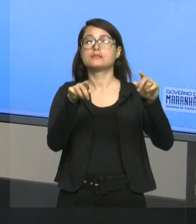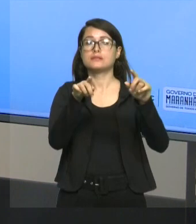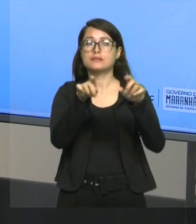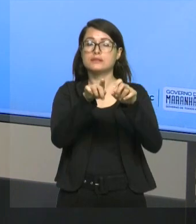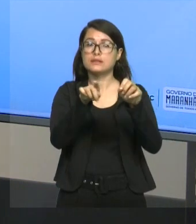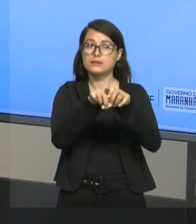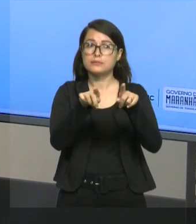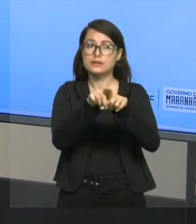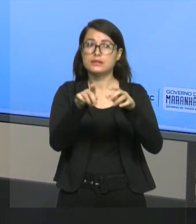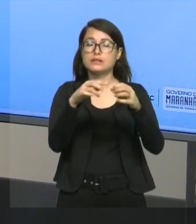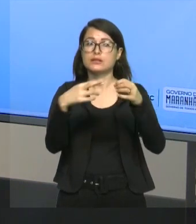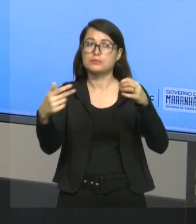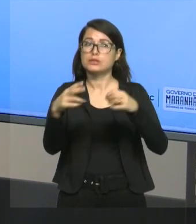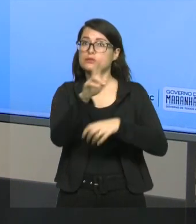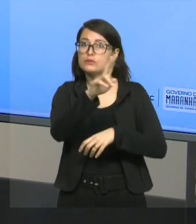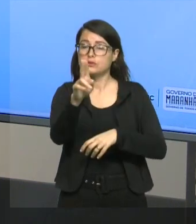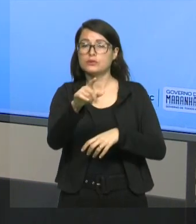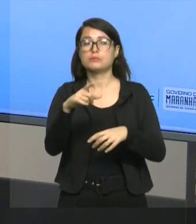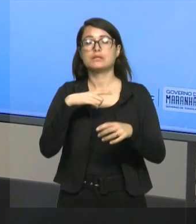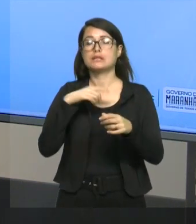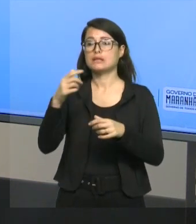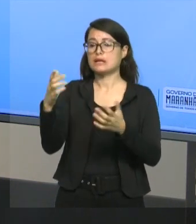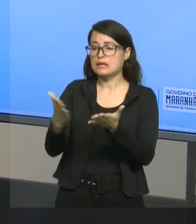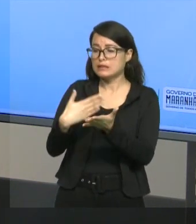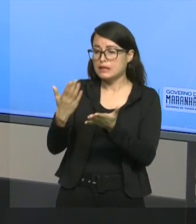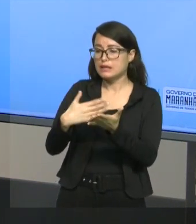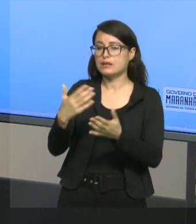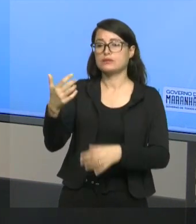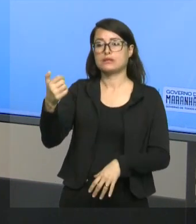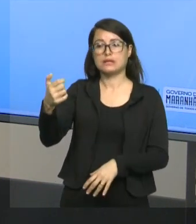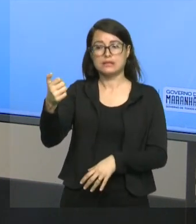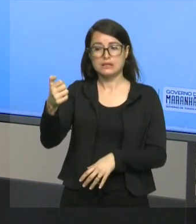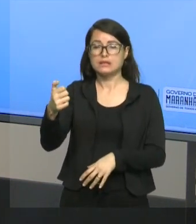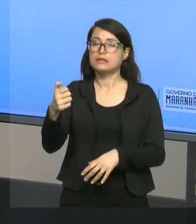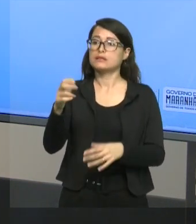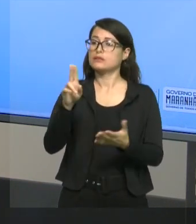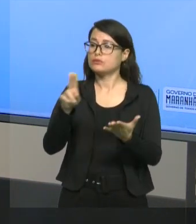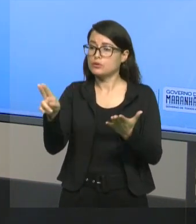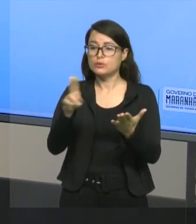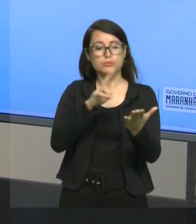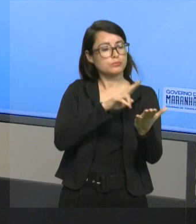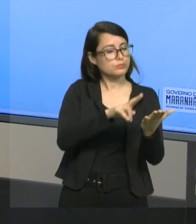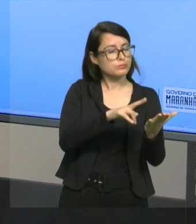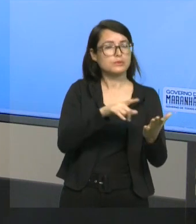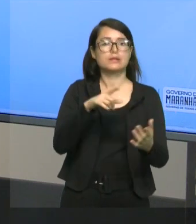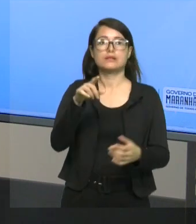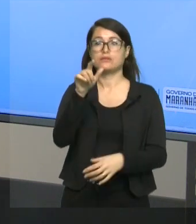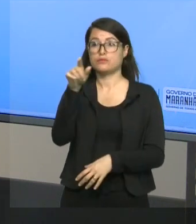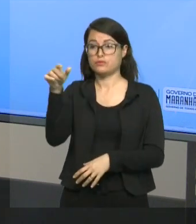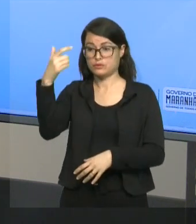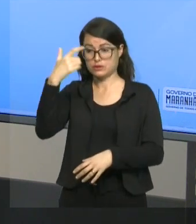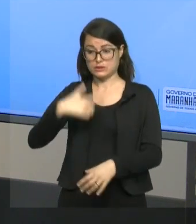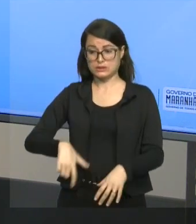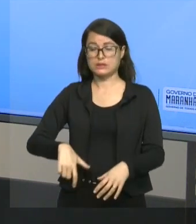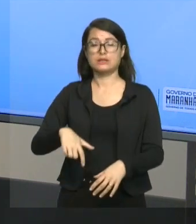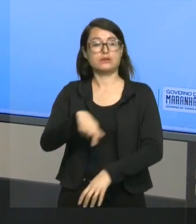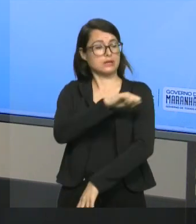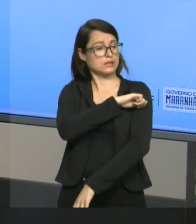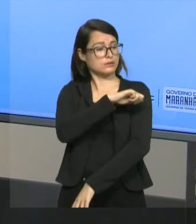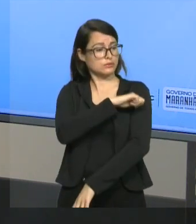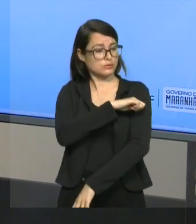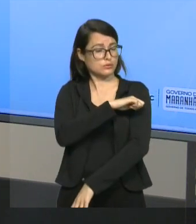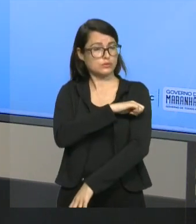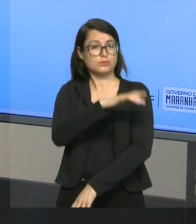mão. Caderno é um ser, uma caneta. Você também é um ser, você é uma pessoa, você é um estudante, você é um